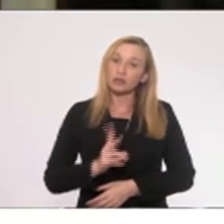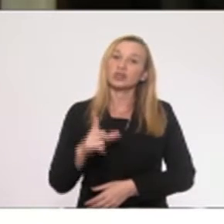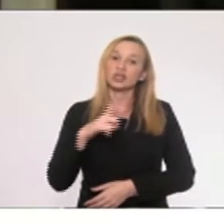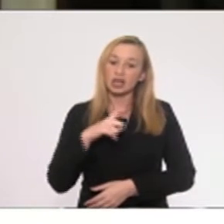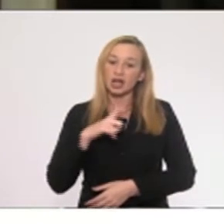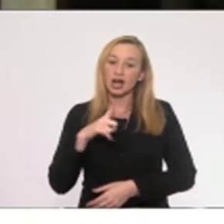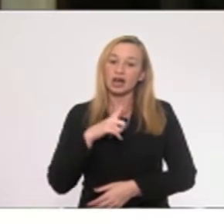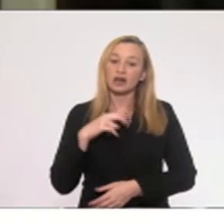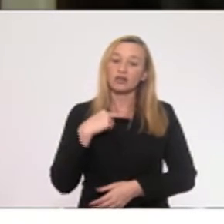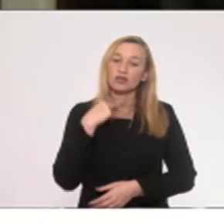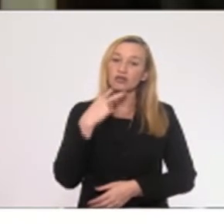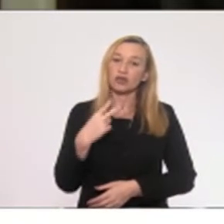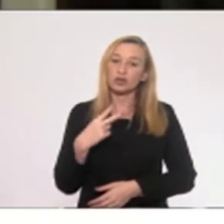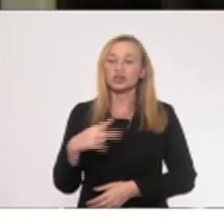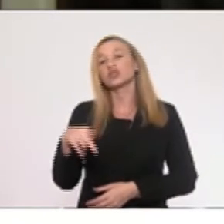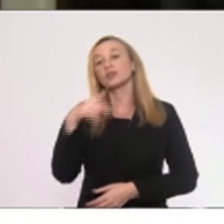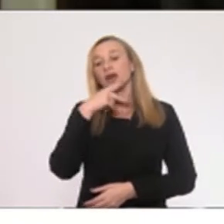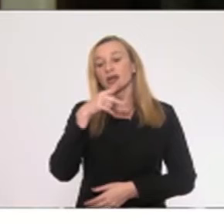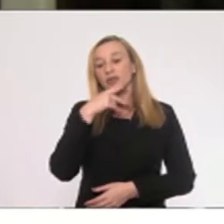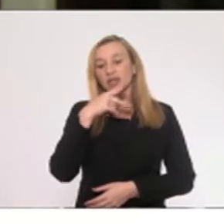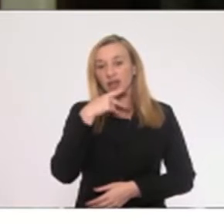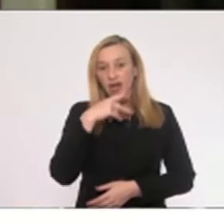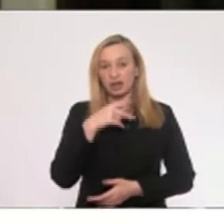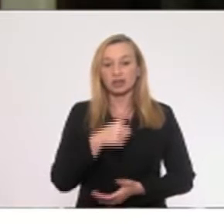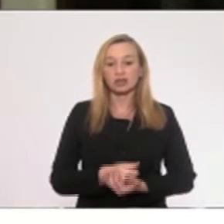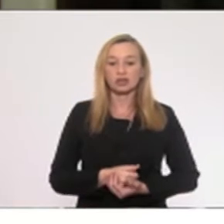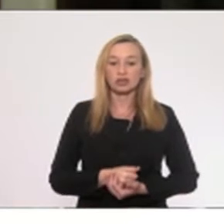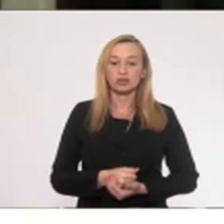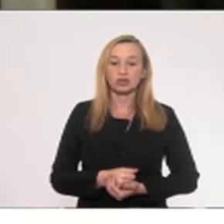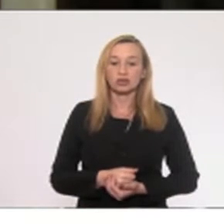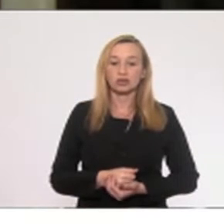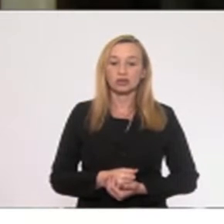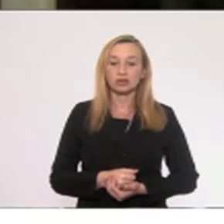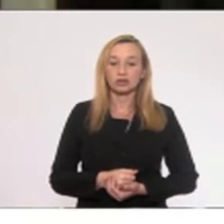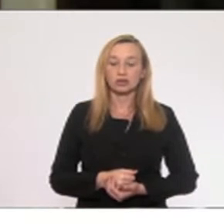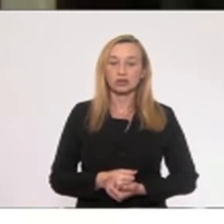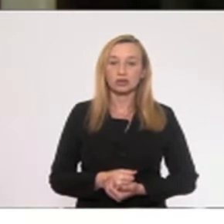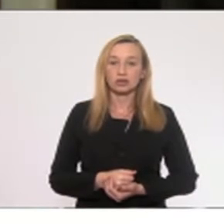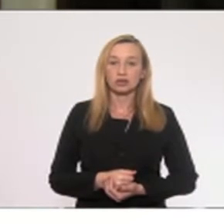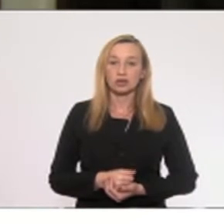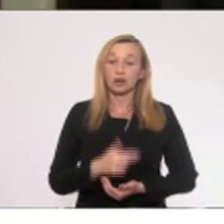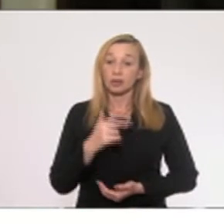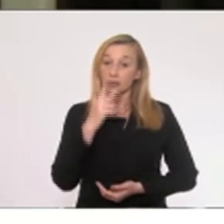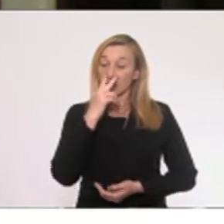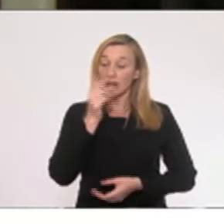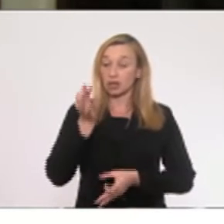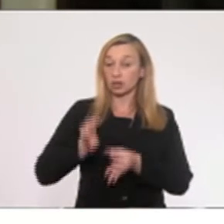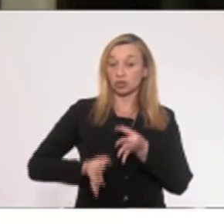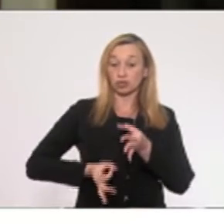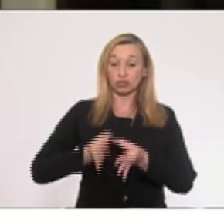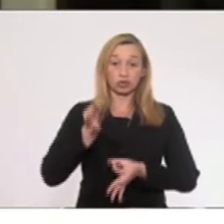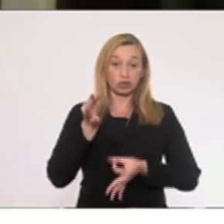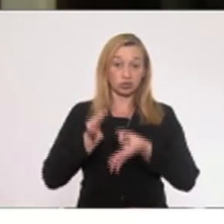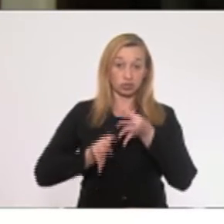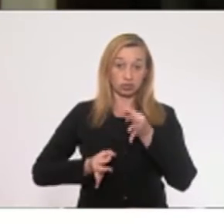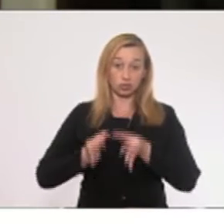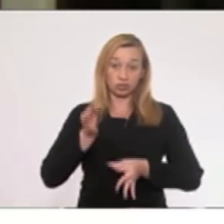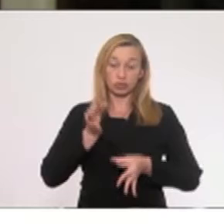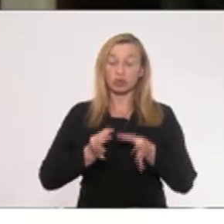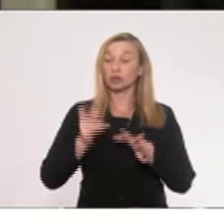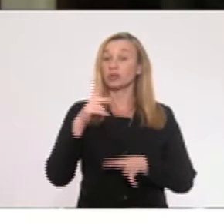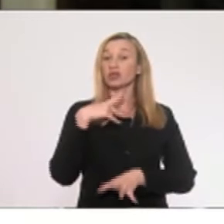parlamentares que vestem um manto de juristas para dizer que